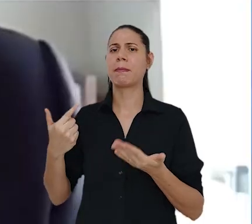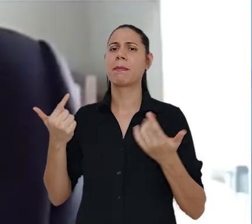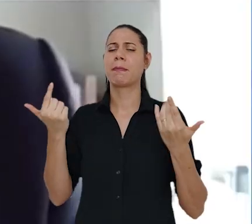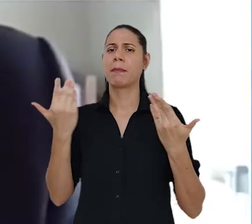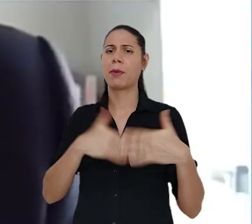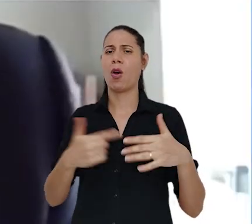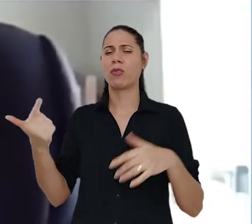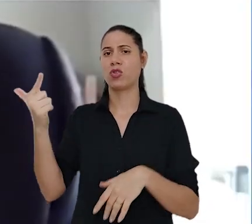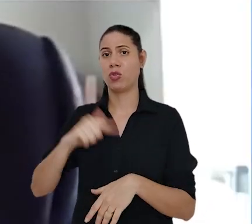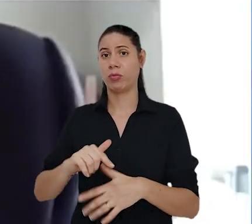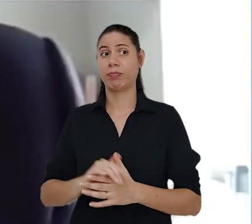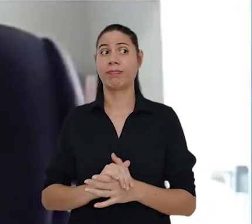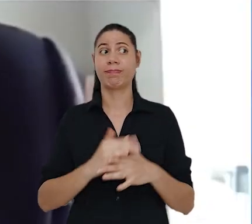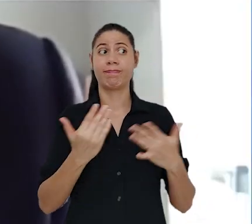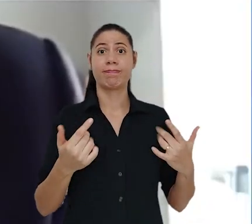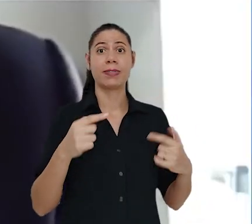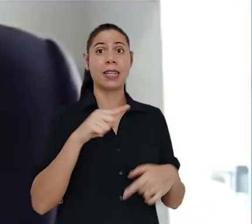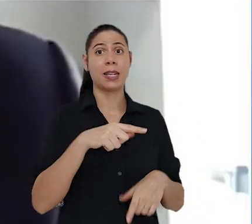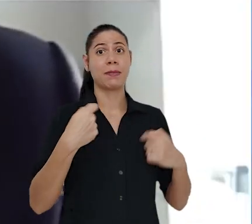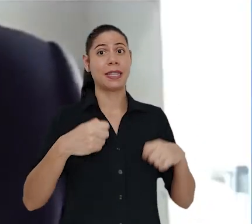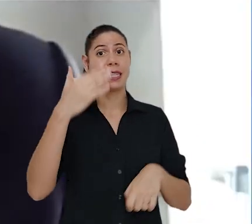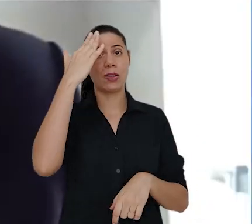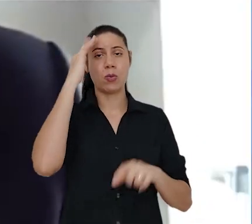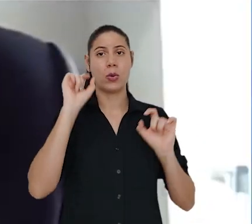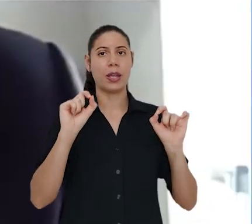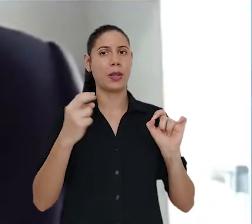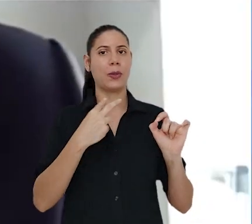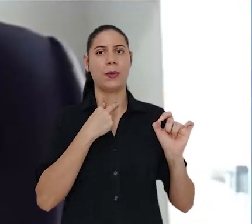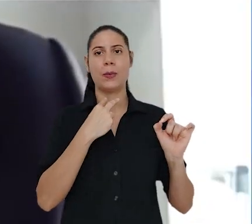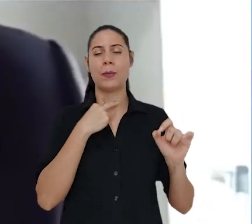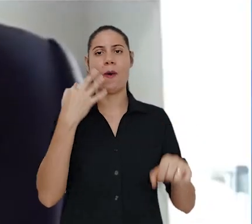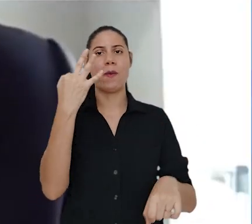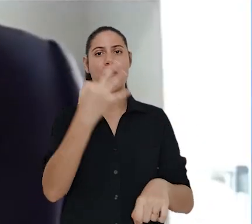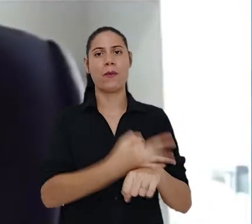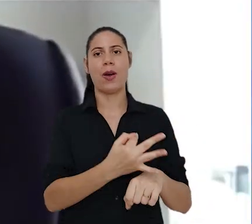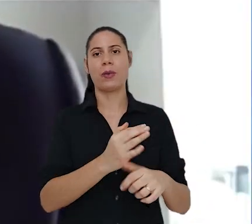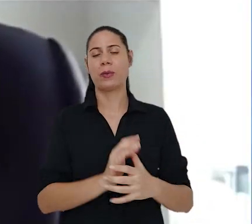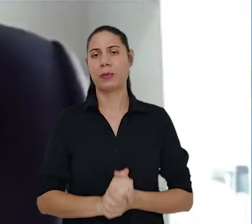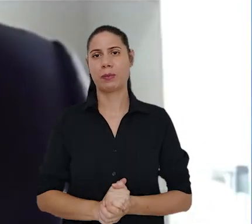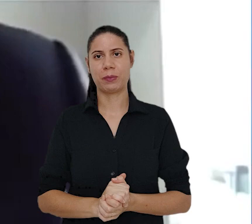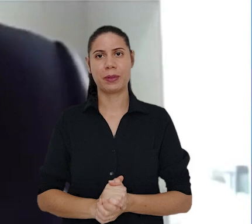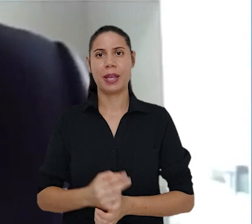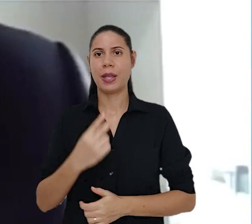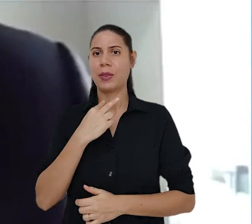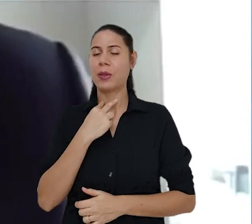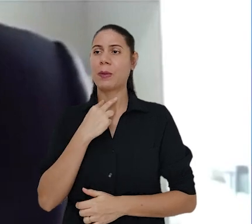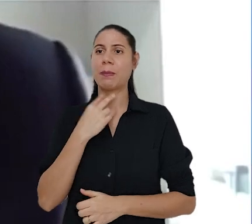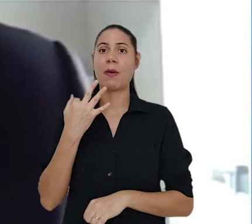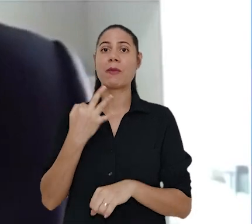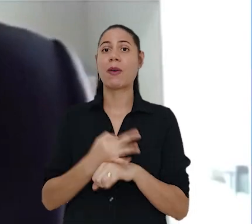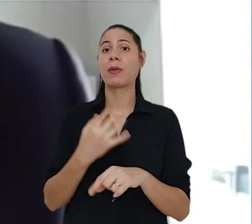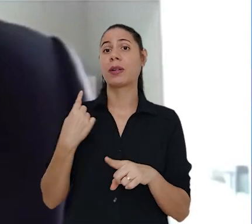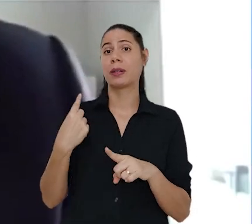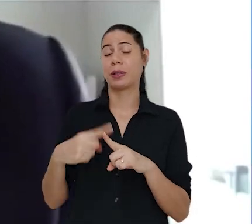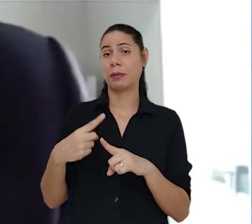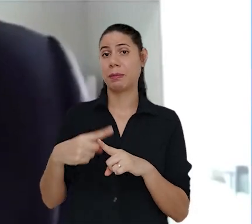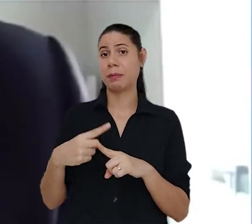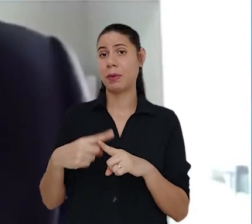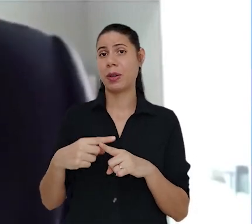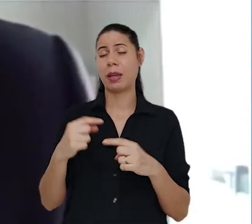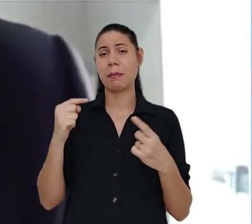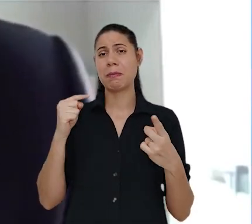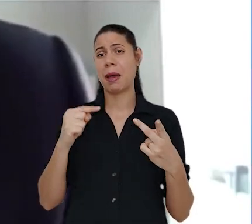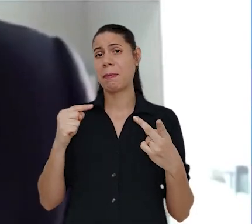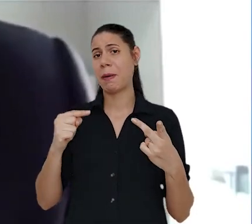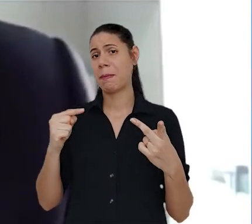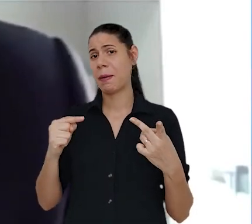O candidato tem que ter em mente o seguinte: ele não deve faltar. Ele não deve se ausentar do concurso, porque as